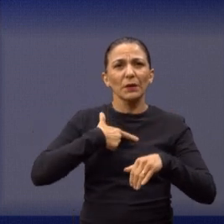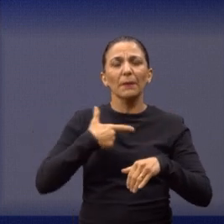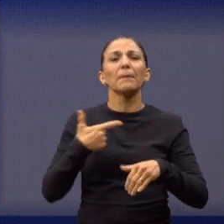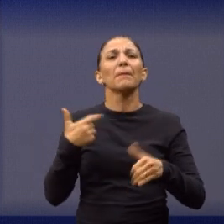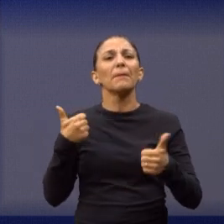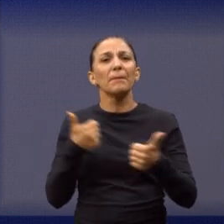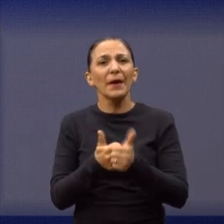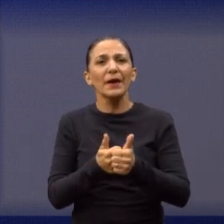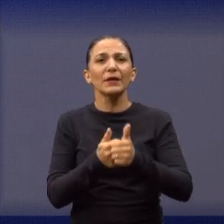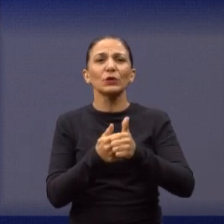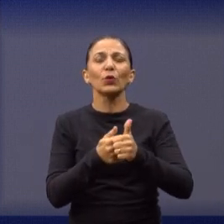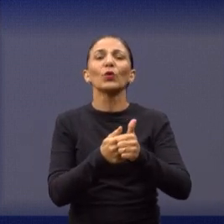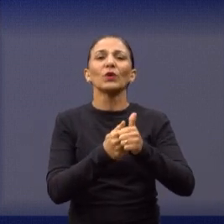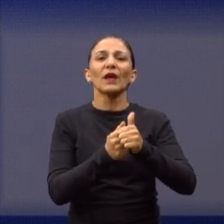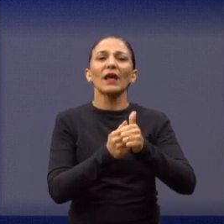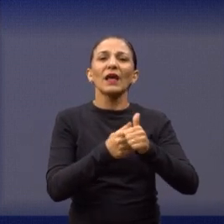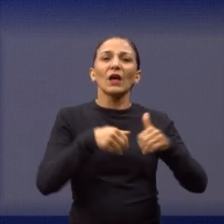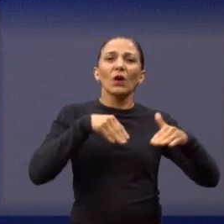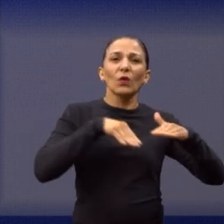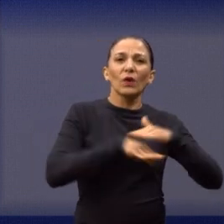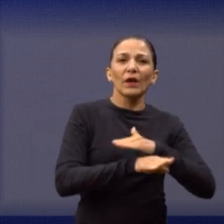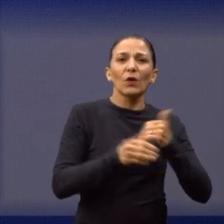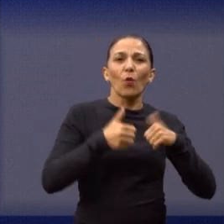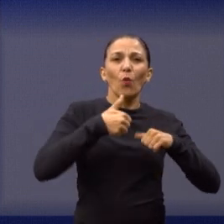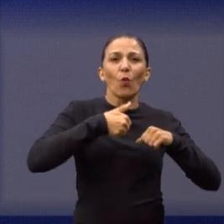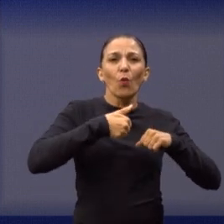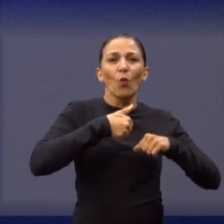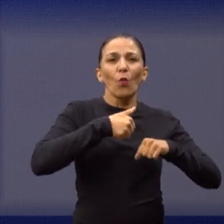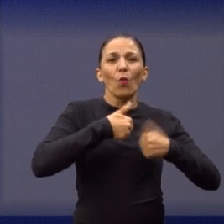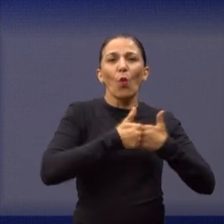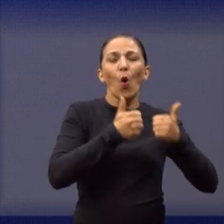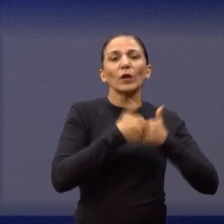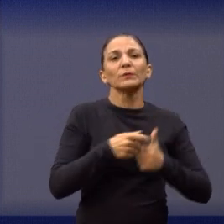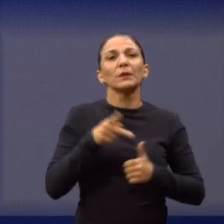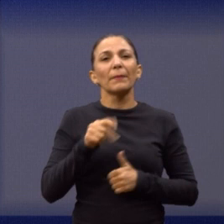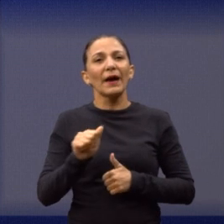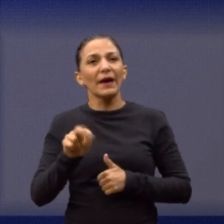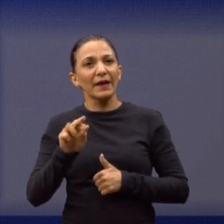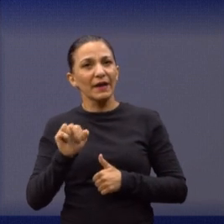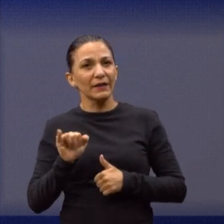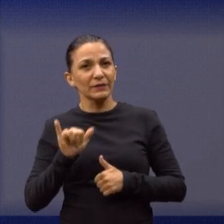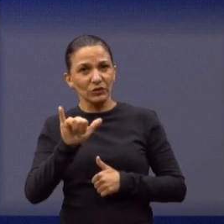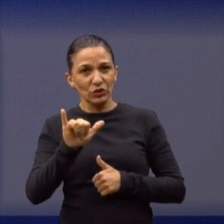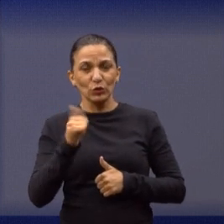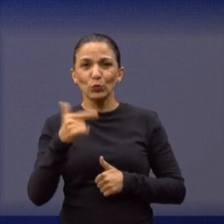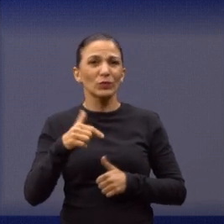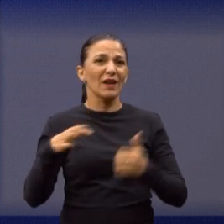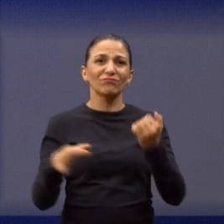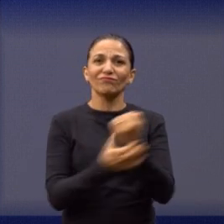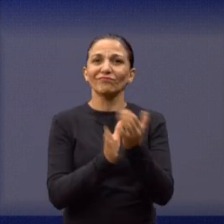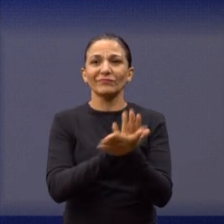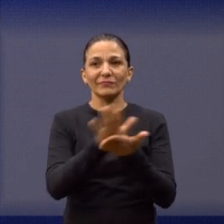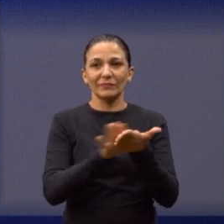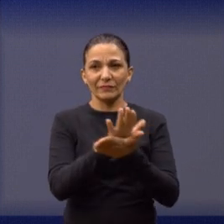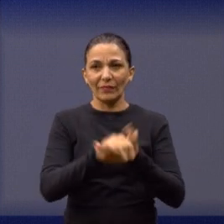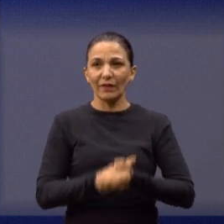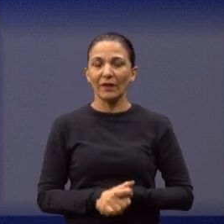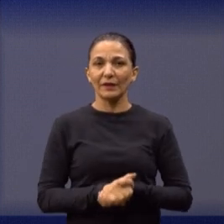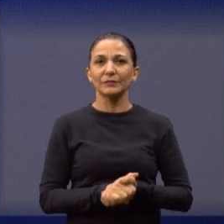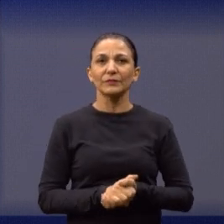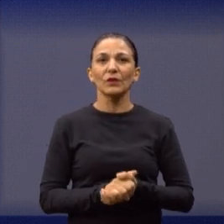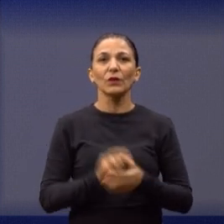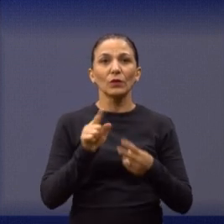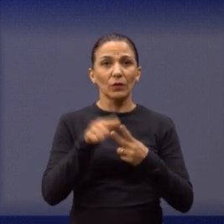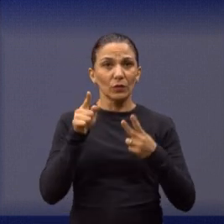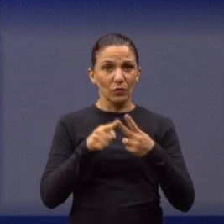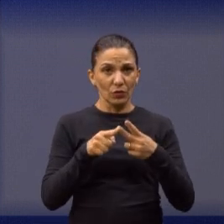da Paraty. Esse ponto é muito perigoso, sem luz e sem segurança alguma. Então, aí já tem duas questões. O ônibus que não passa e